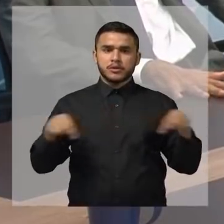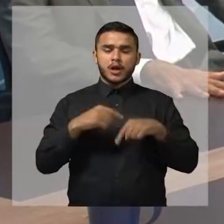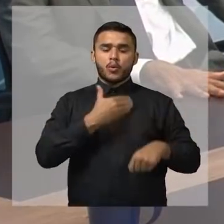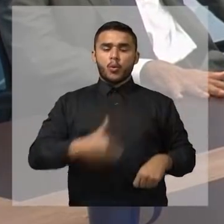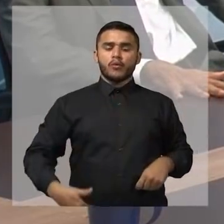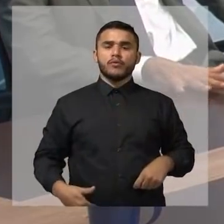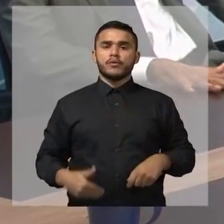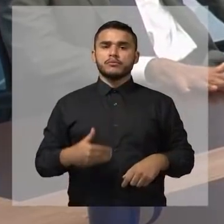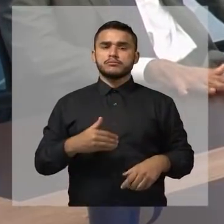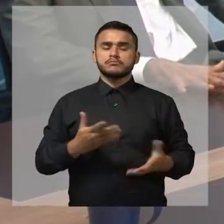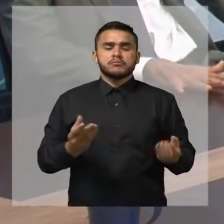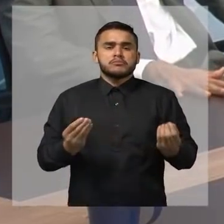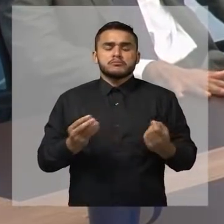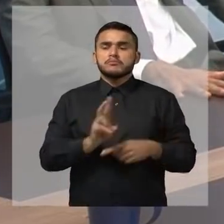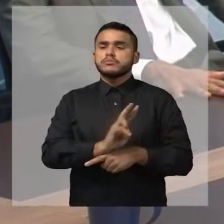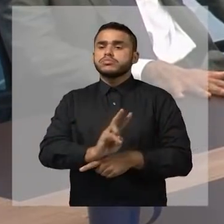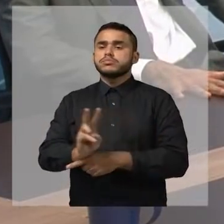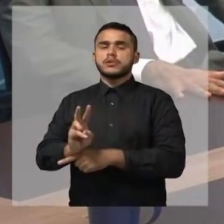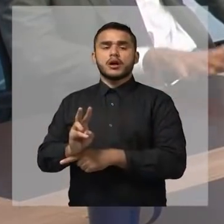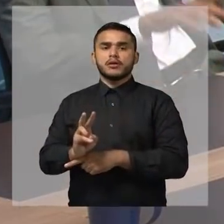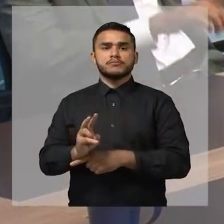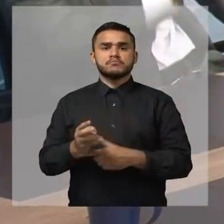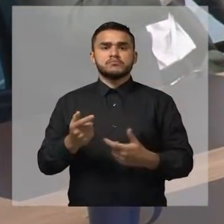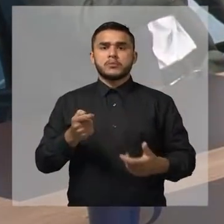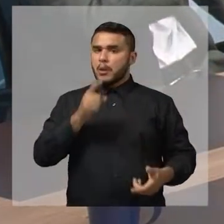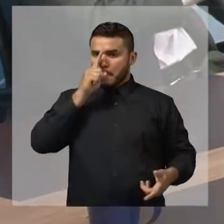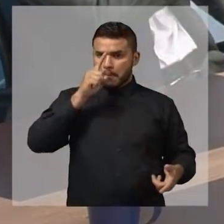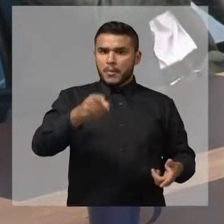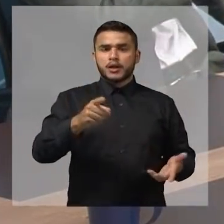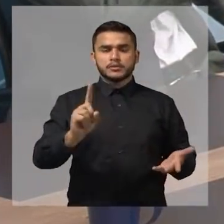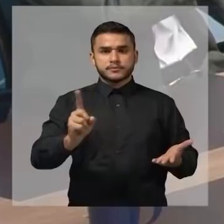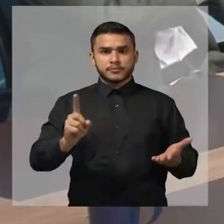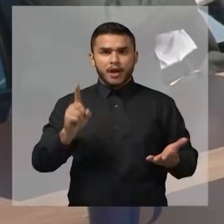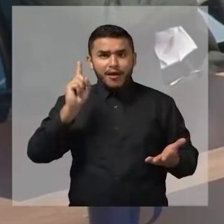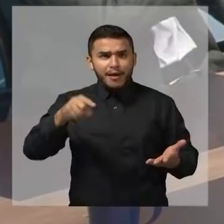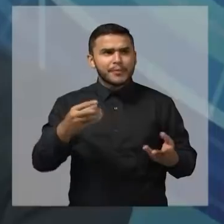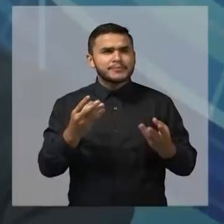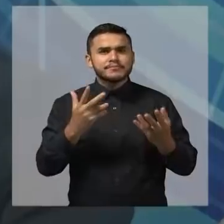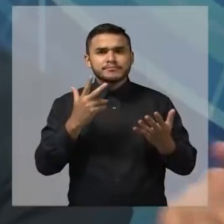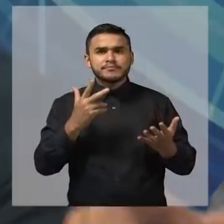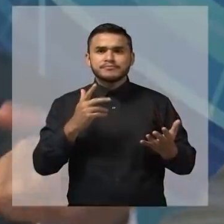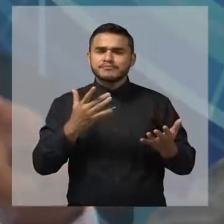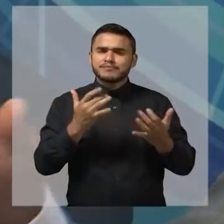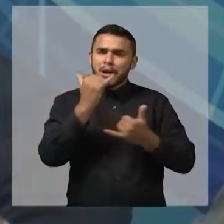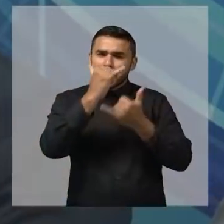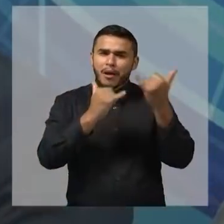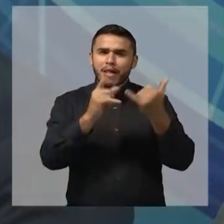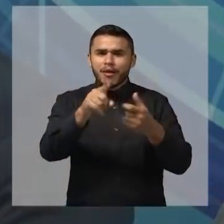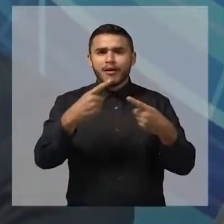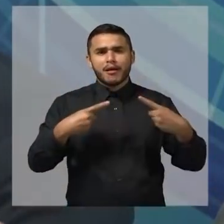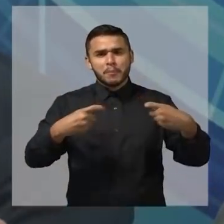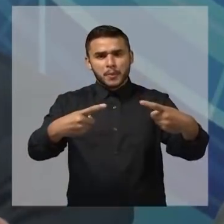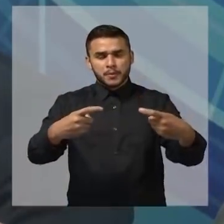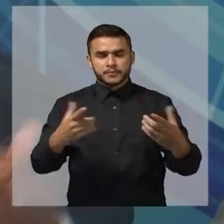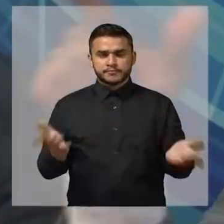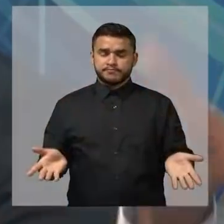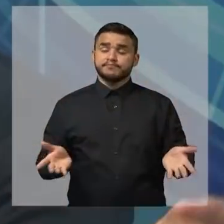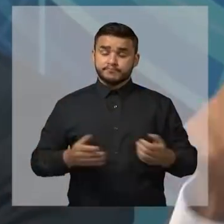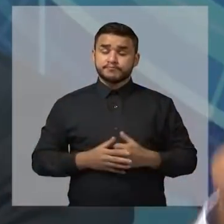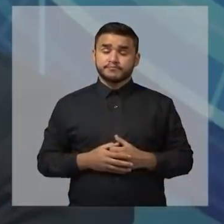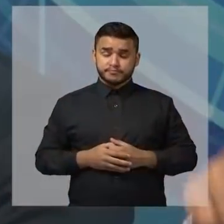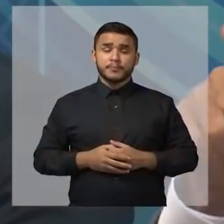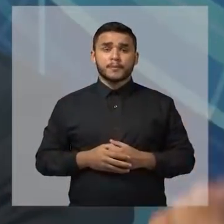violência. Isso é situação de guerra. E situação de guerra não se faz com legislação ordinária. A propósito...